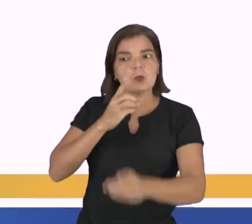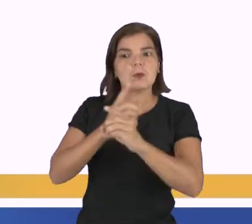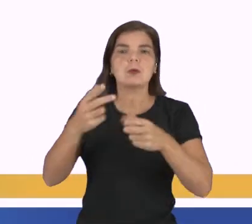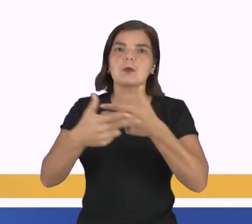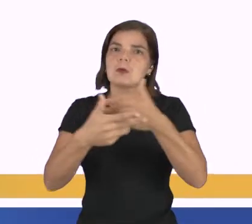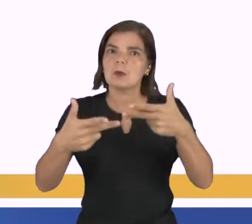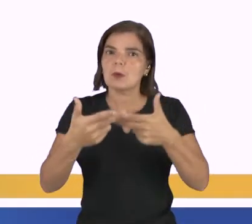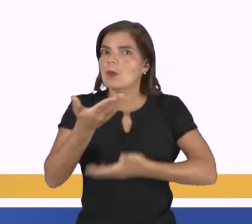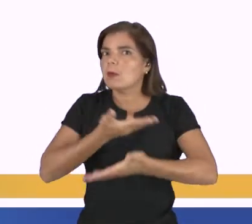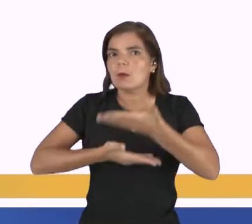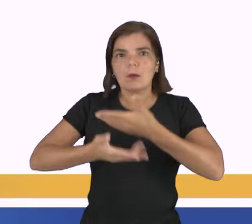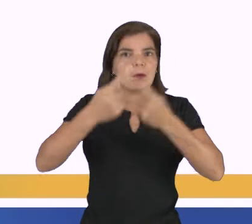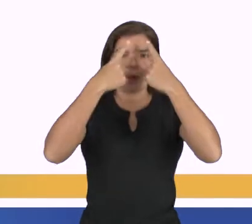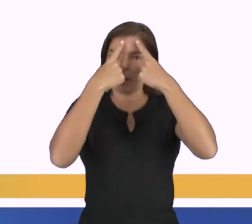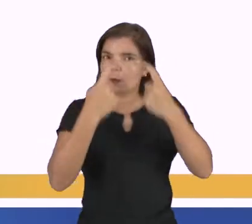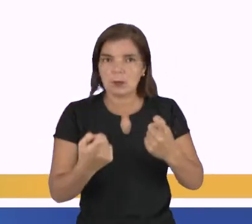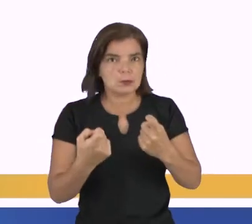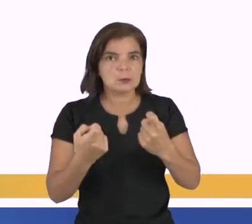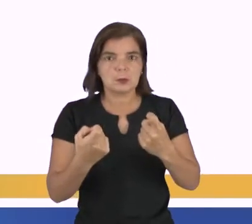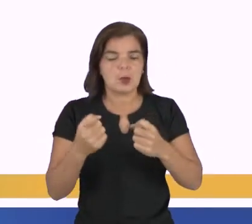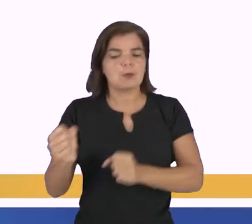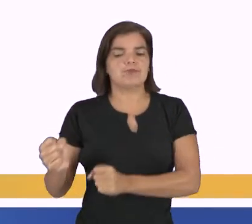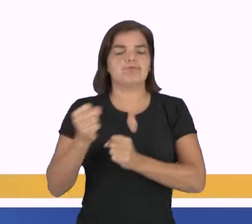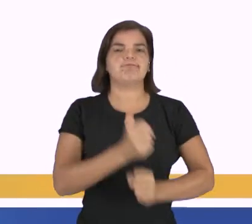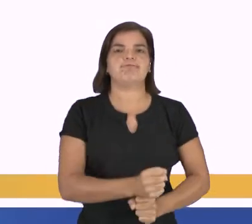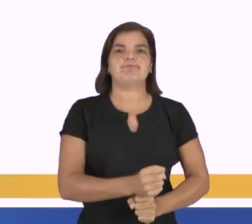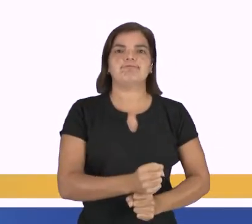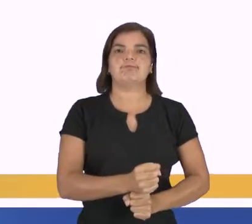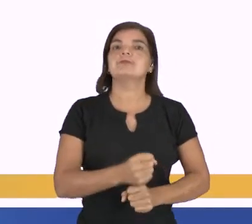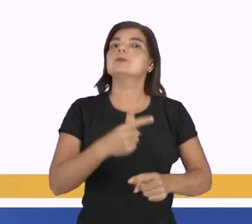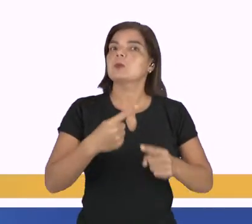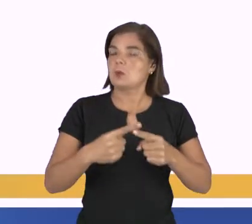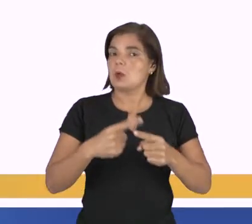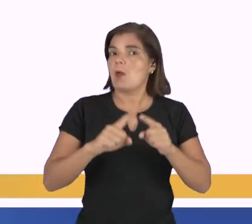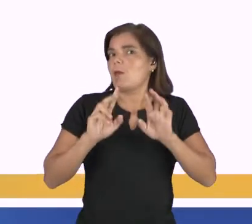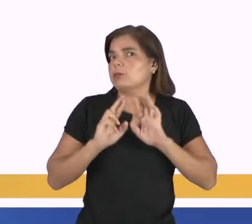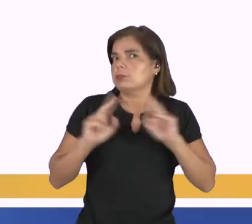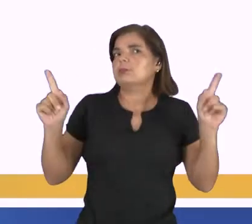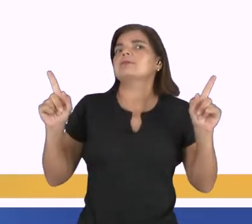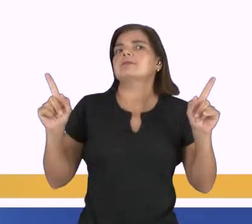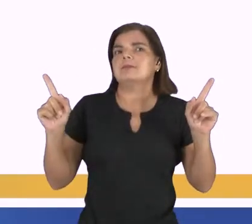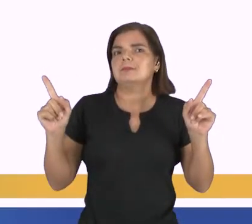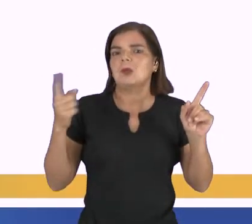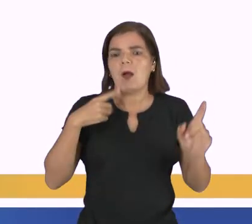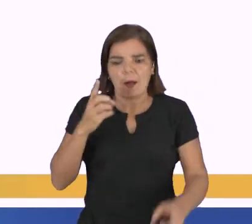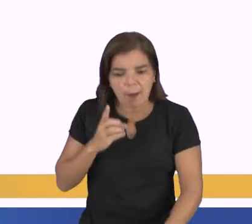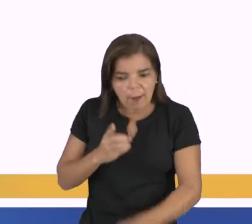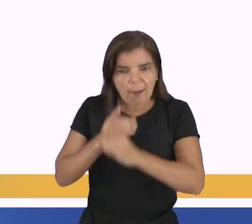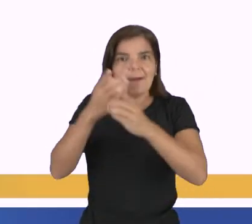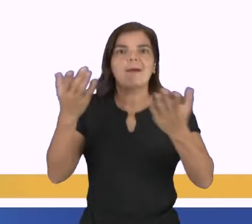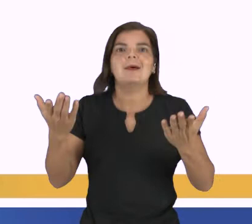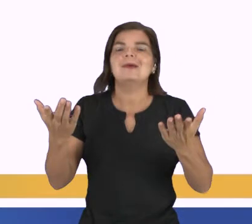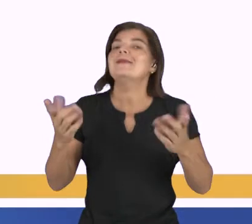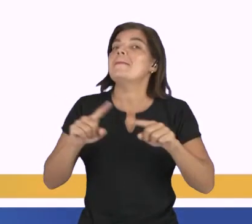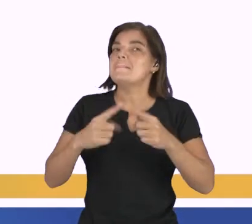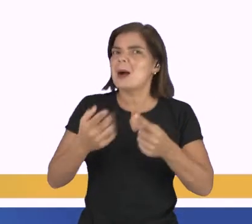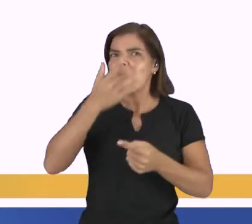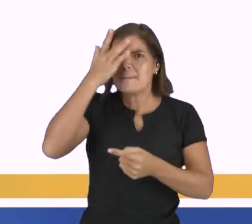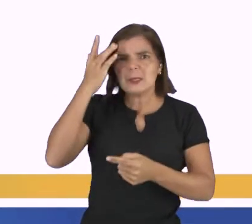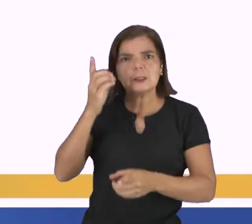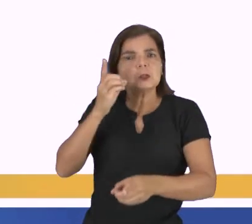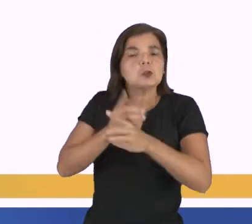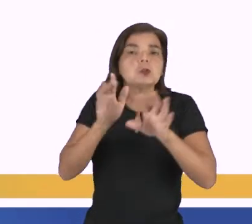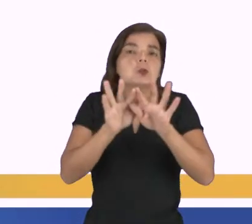algo não envolve violência nem posição, né? Eu descubro, achei, né? E quem